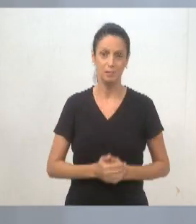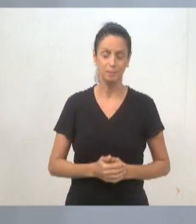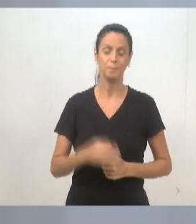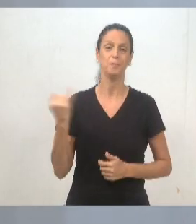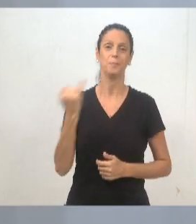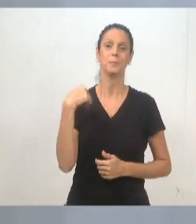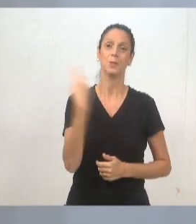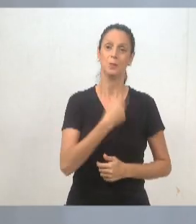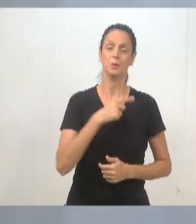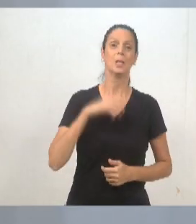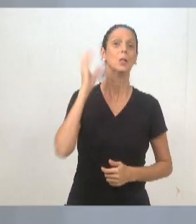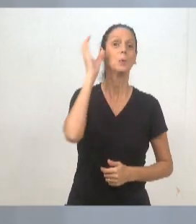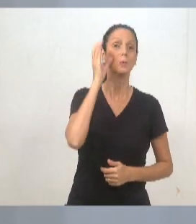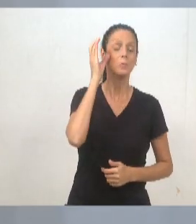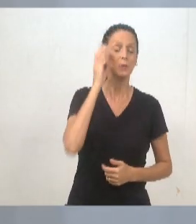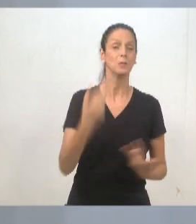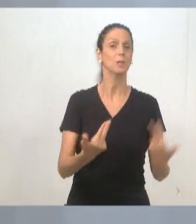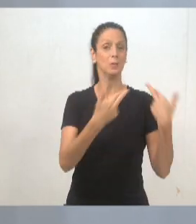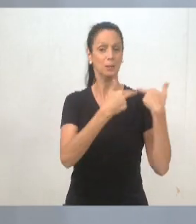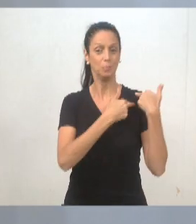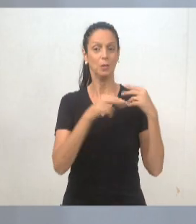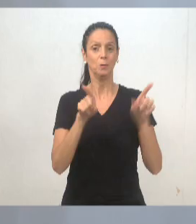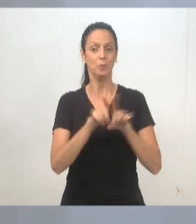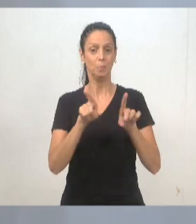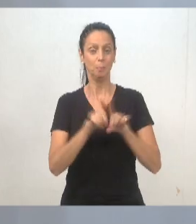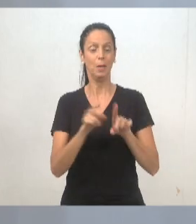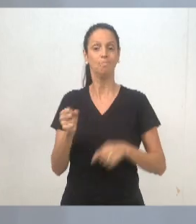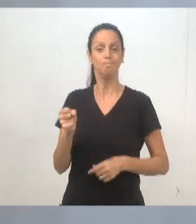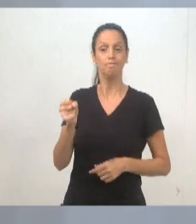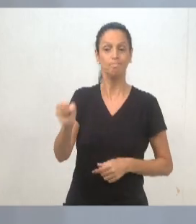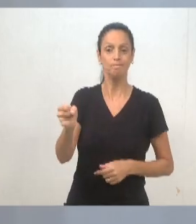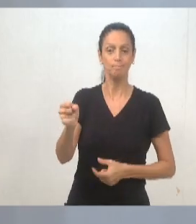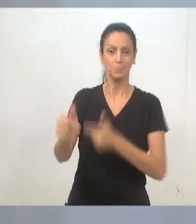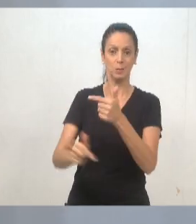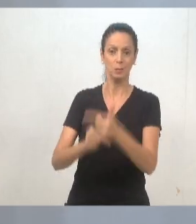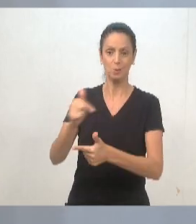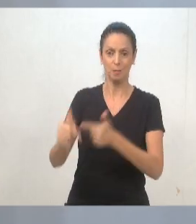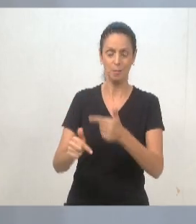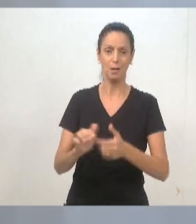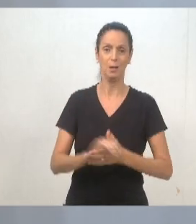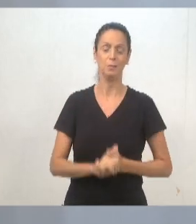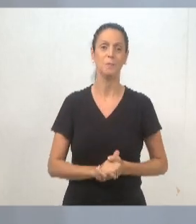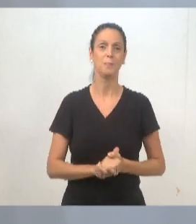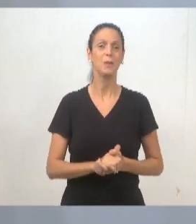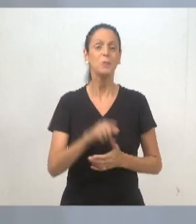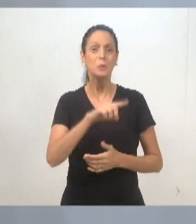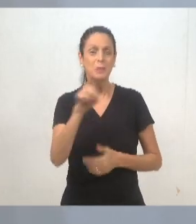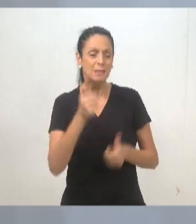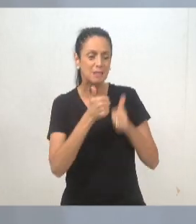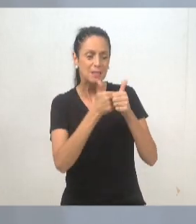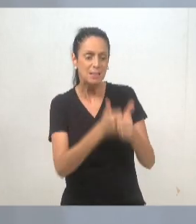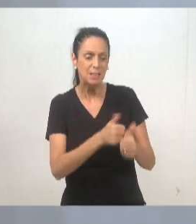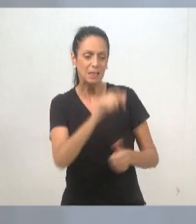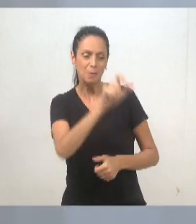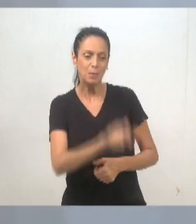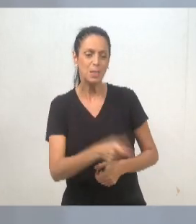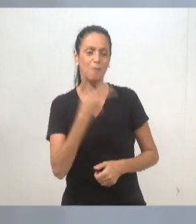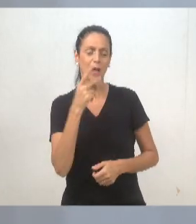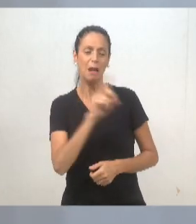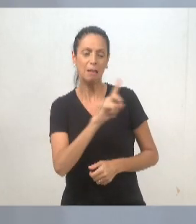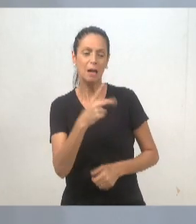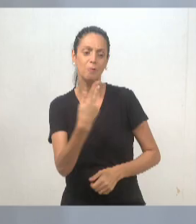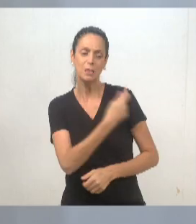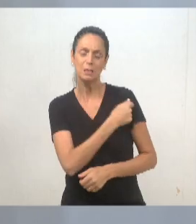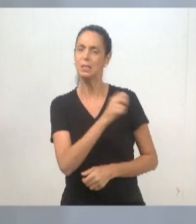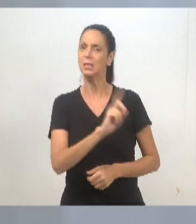consciência, tenha responsabilidade dos cargos que a gente ocupa, abandone essas falas negacionistas e começamos a lutar